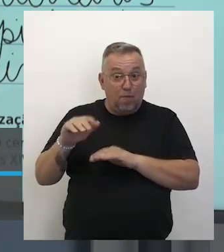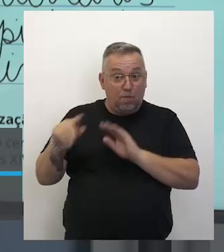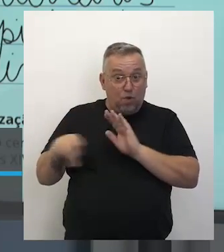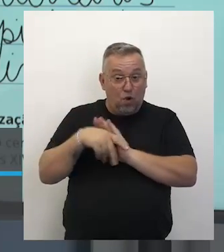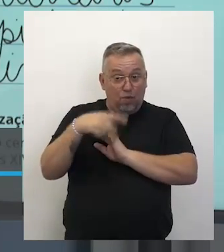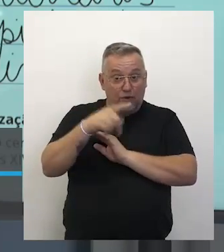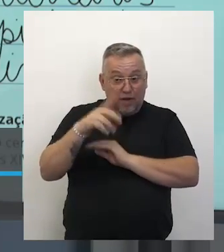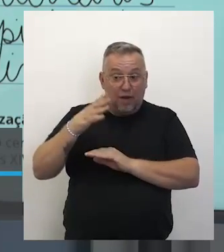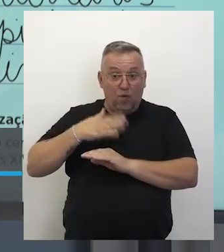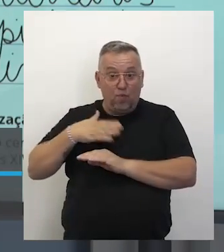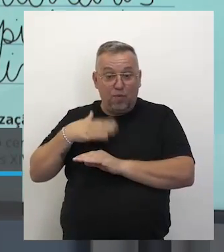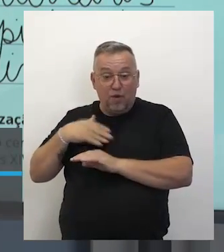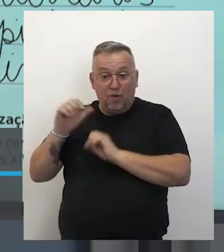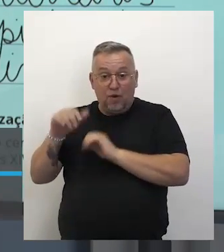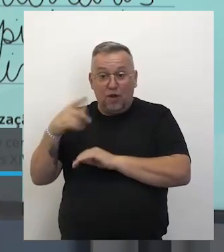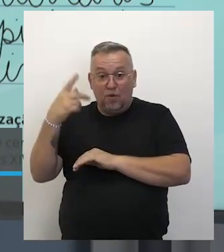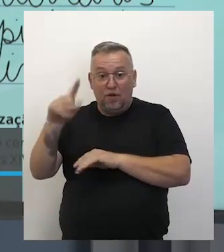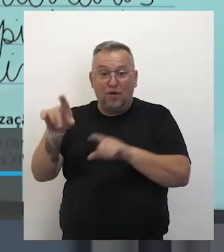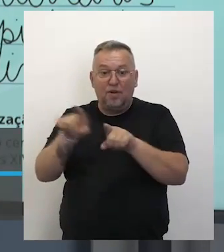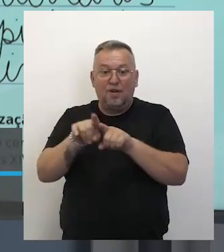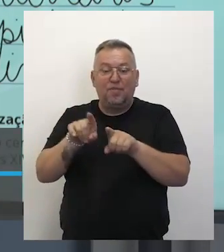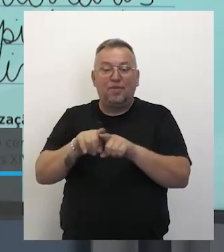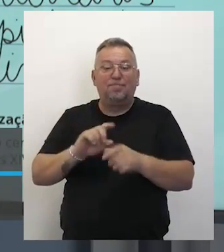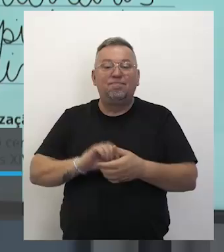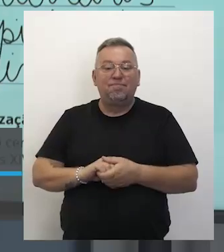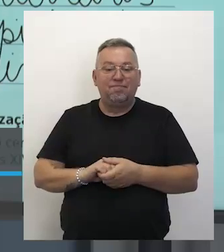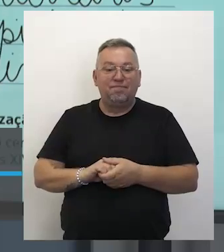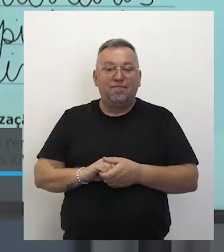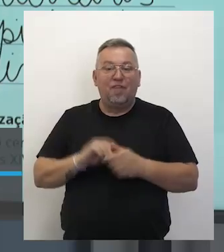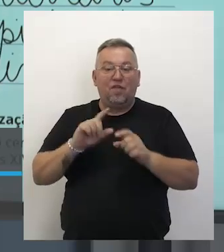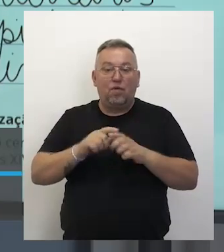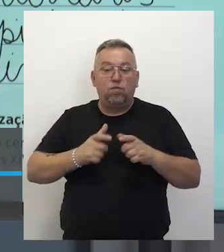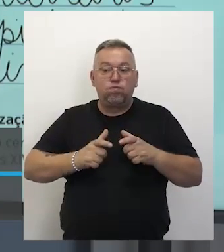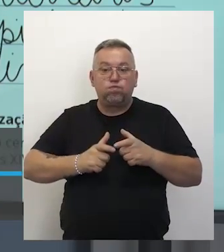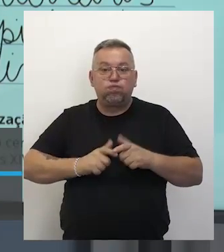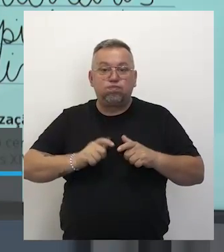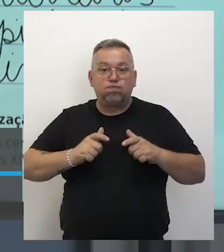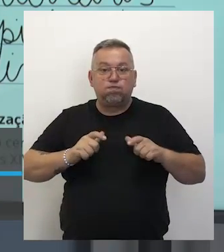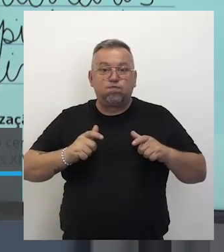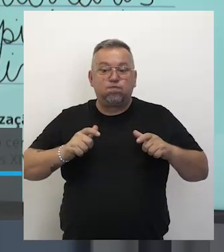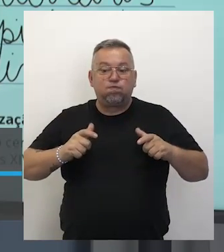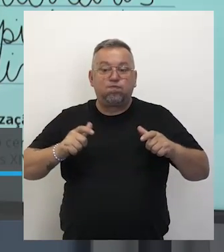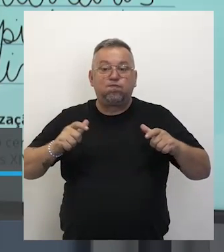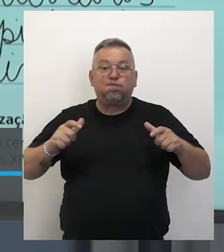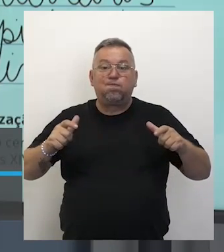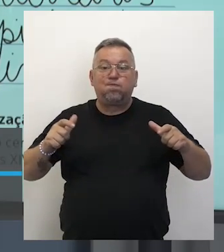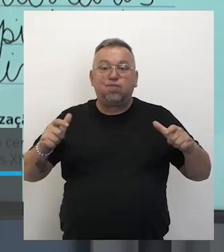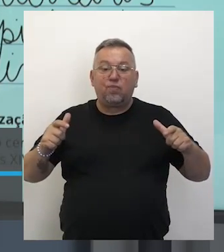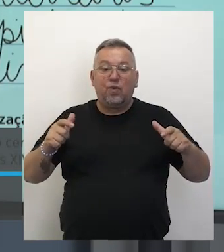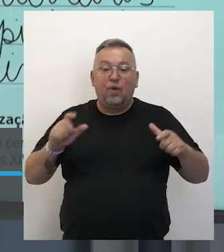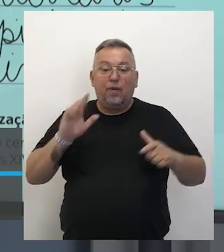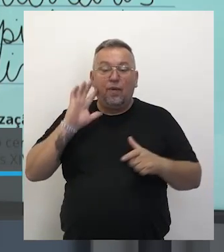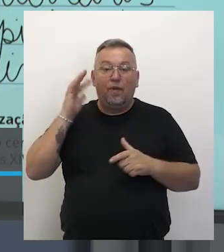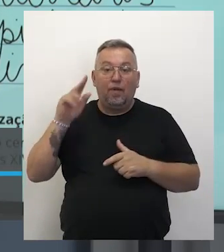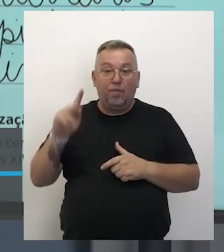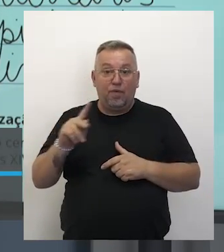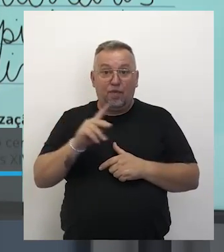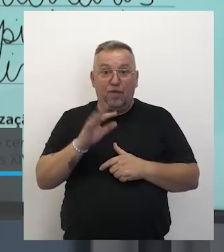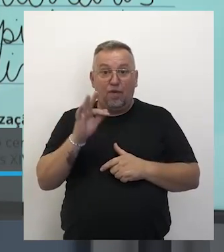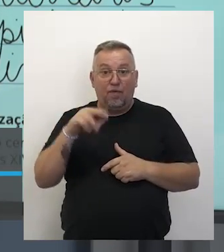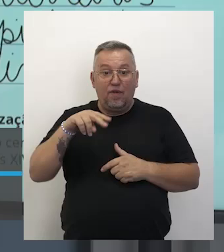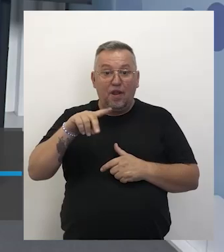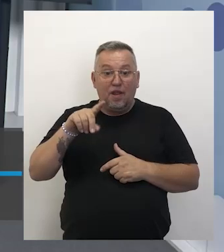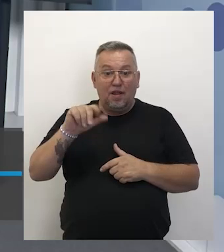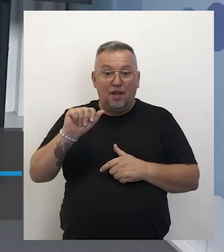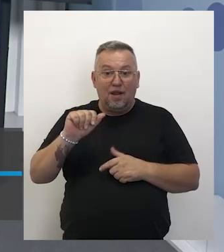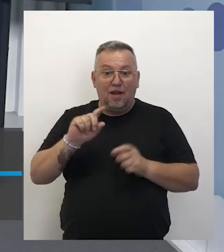meu exército e o seu exército, aluno. E ela vai juntar também o exército do seu professor. E aí a Pro Fernanda,